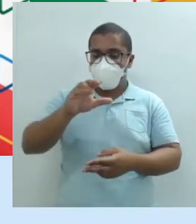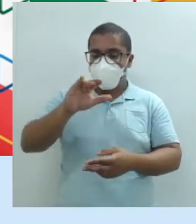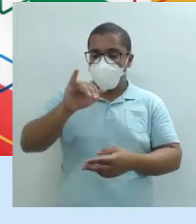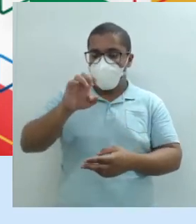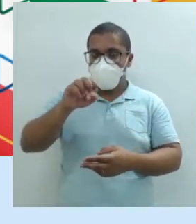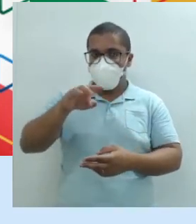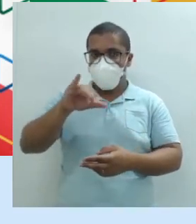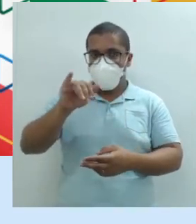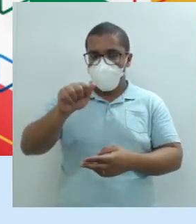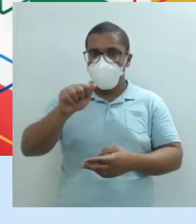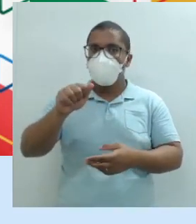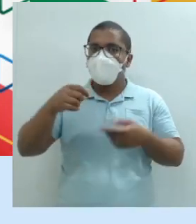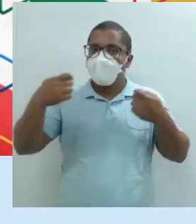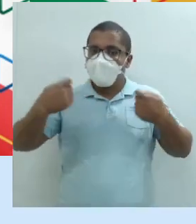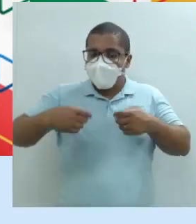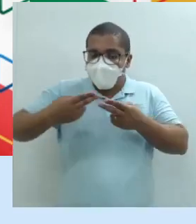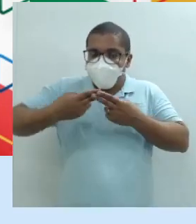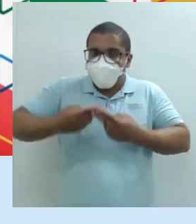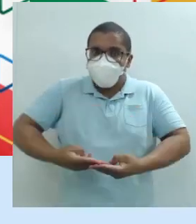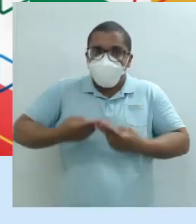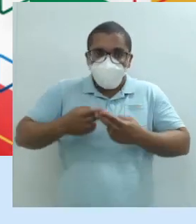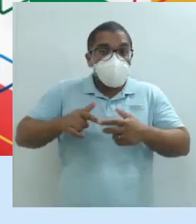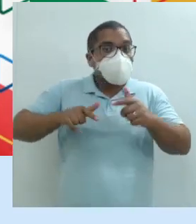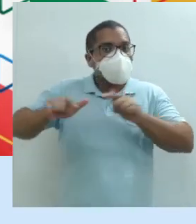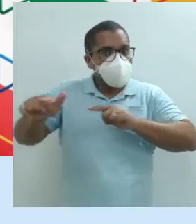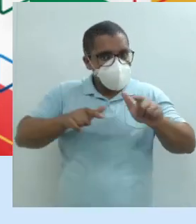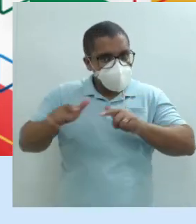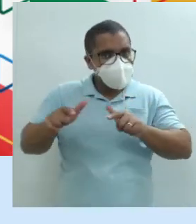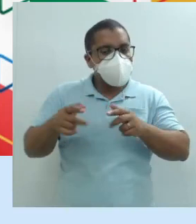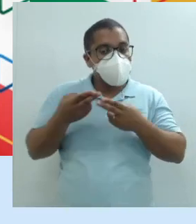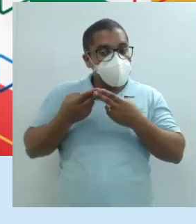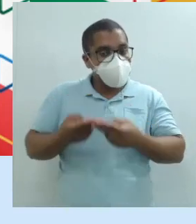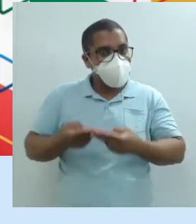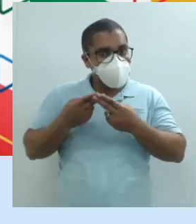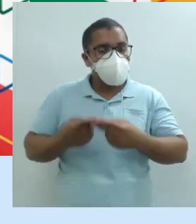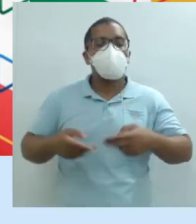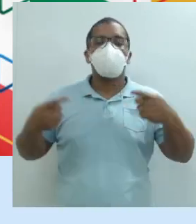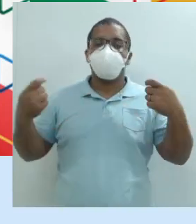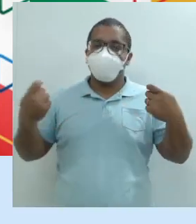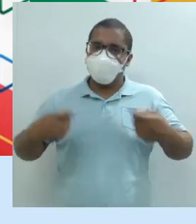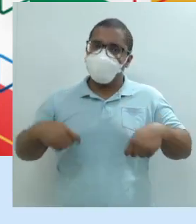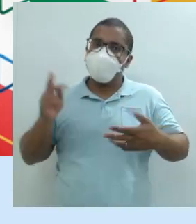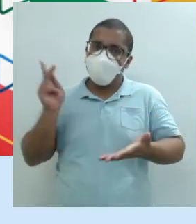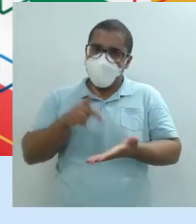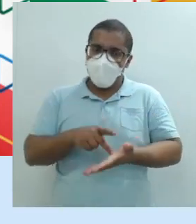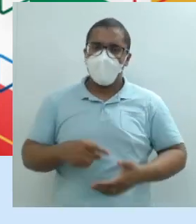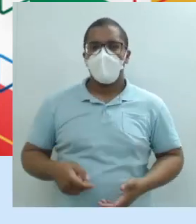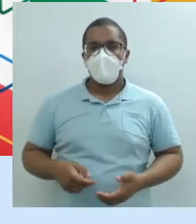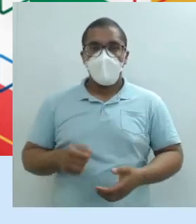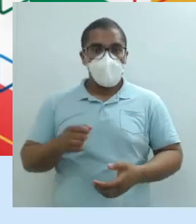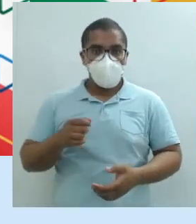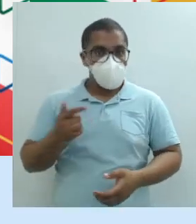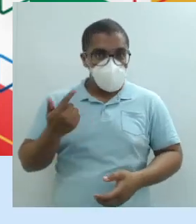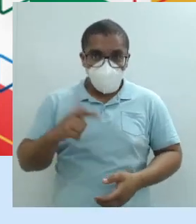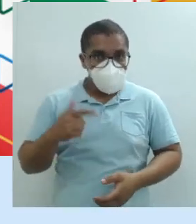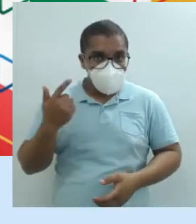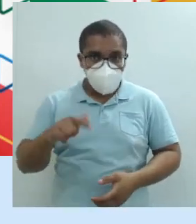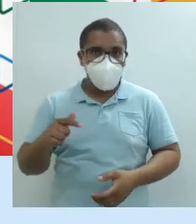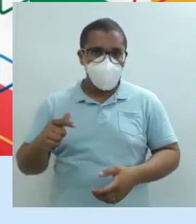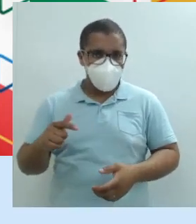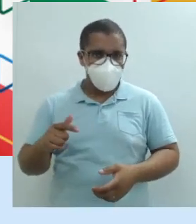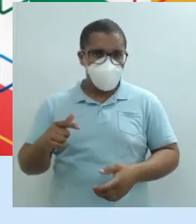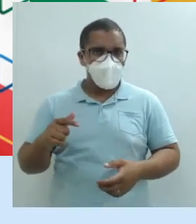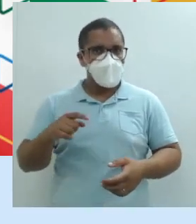uma coisa que na vida do trabalho a gente precisa ter, senão a gente não